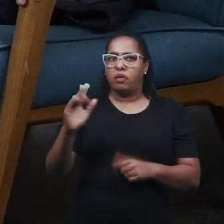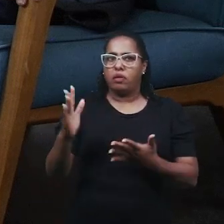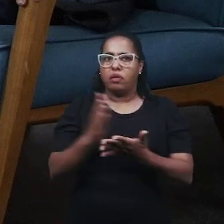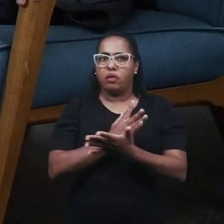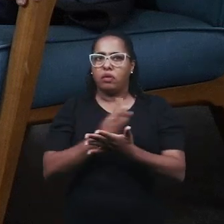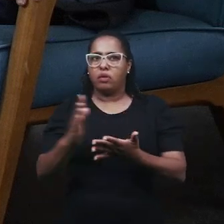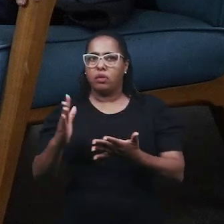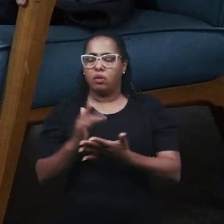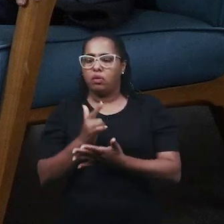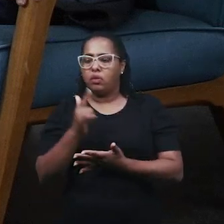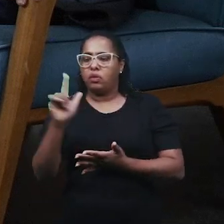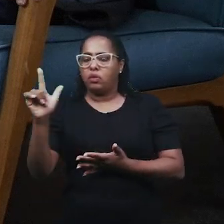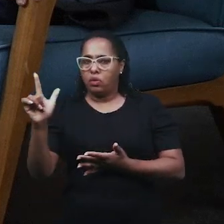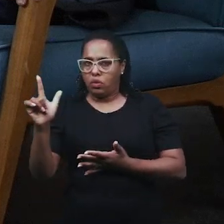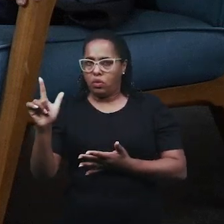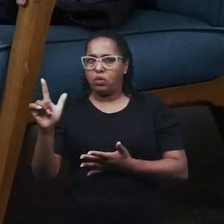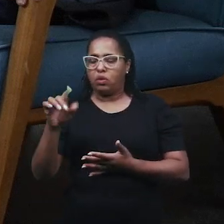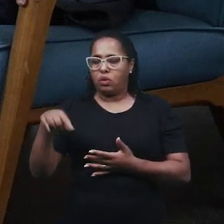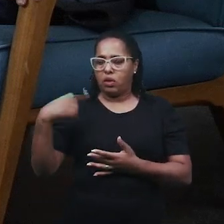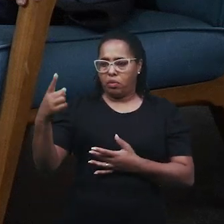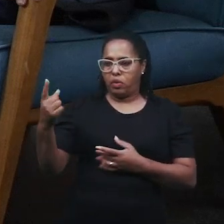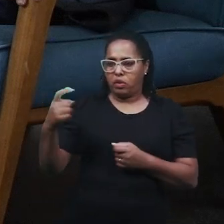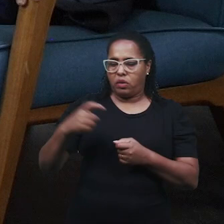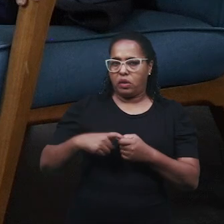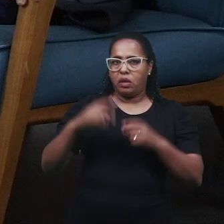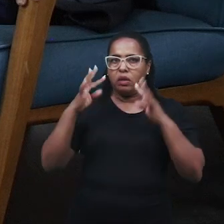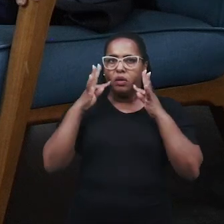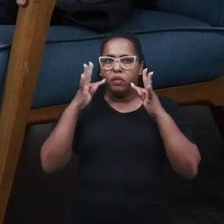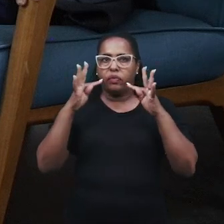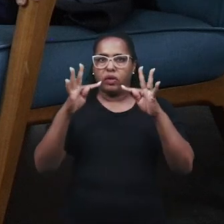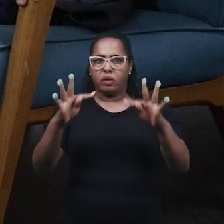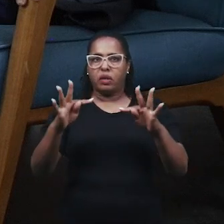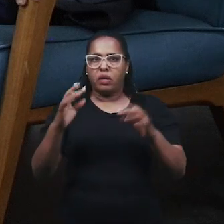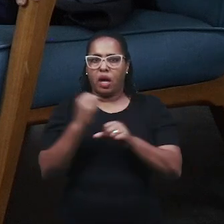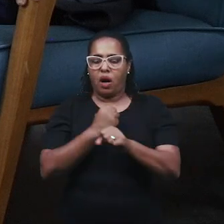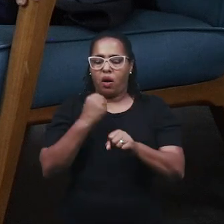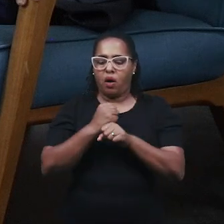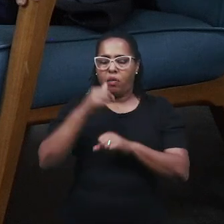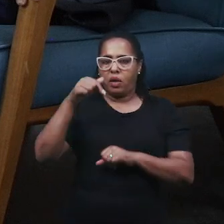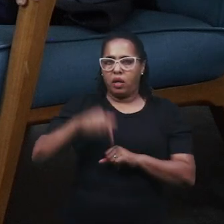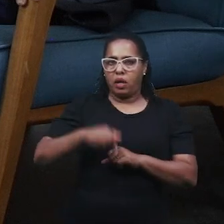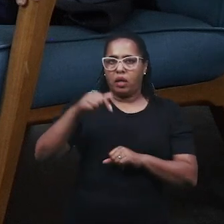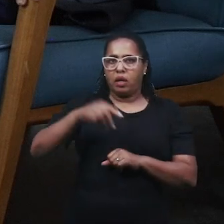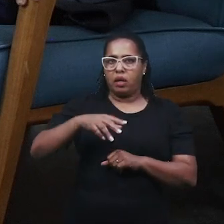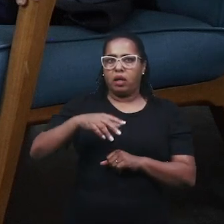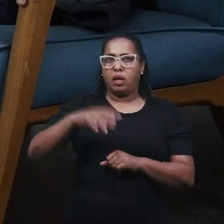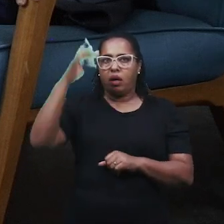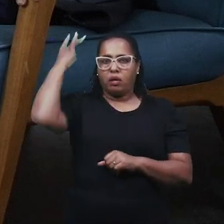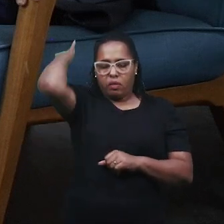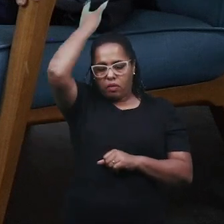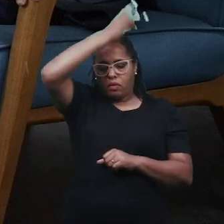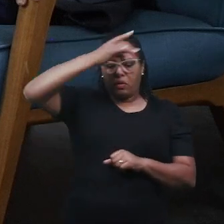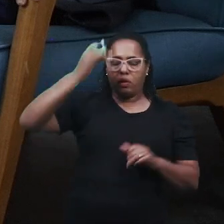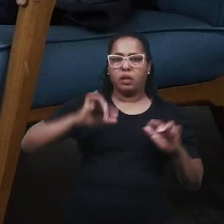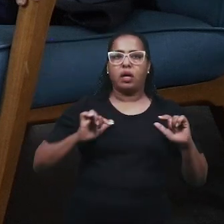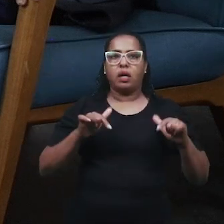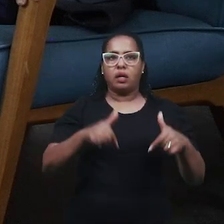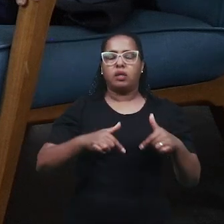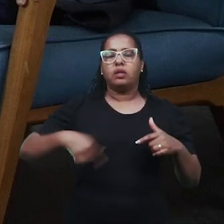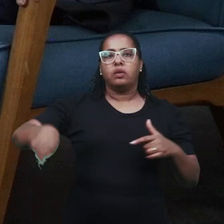alguns outros, depois de vocês, quando vocês vieram, dando testemunho da obra que o Espírito Santo está realizando no vosso